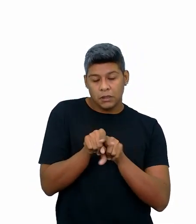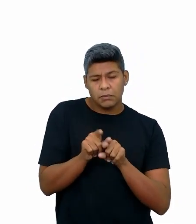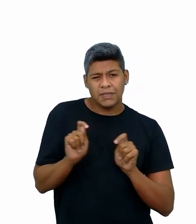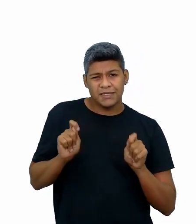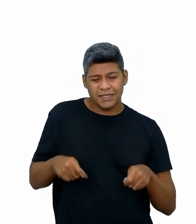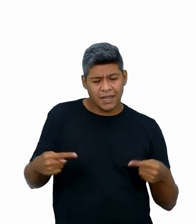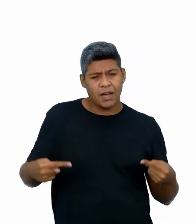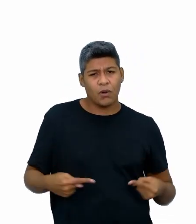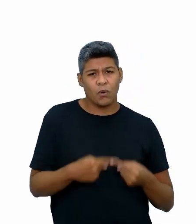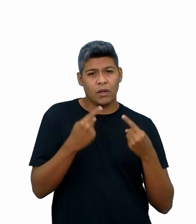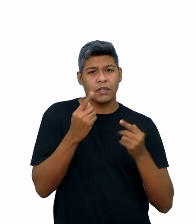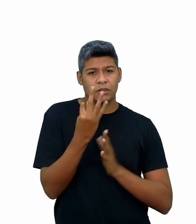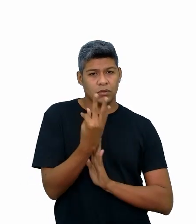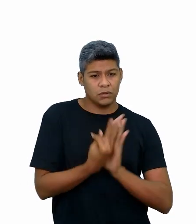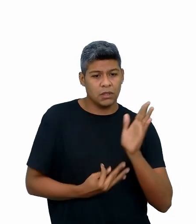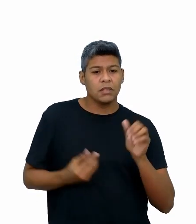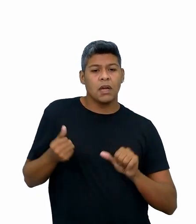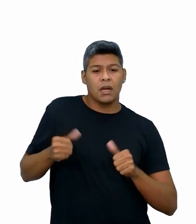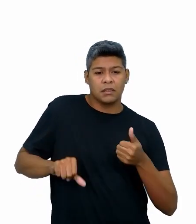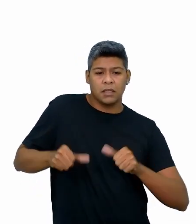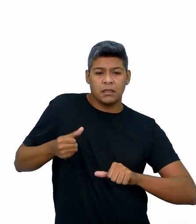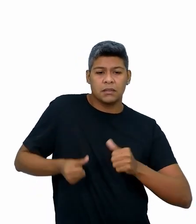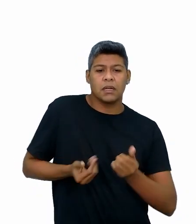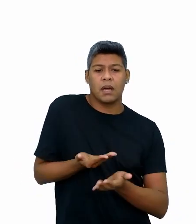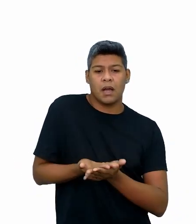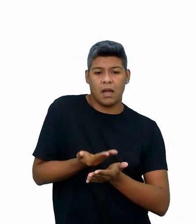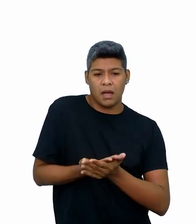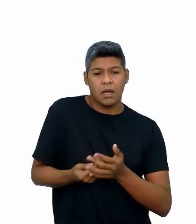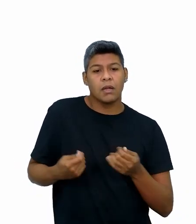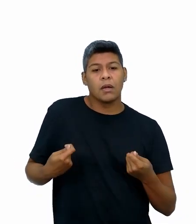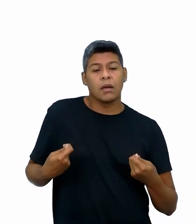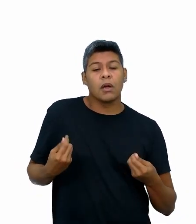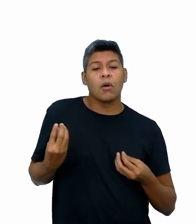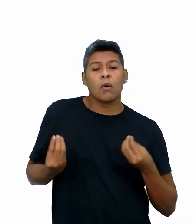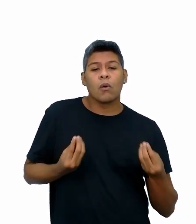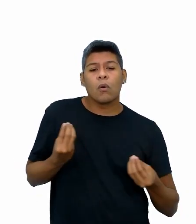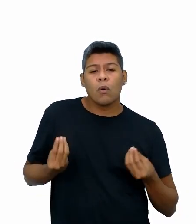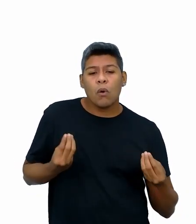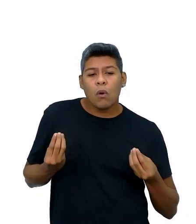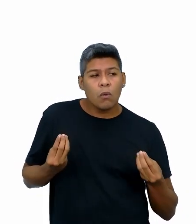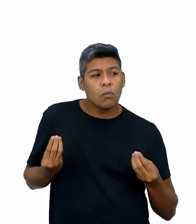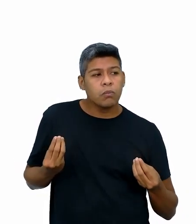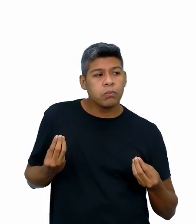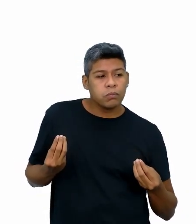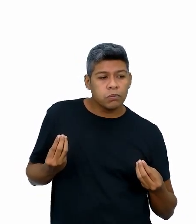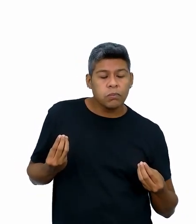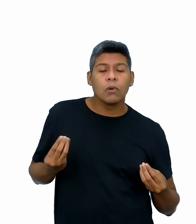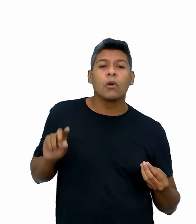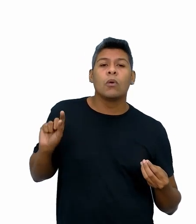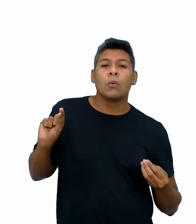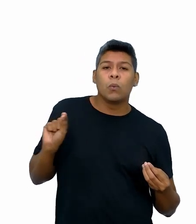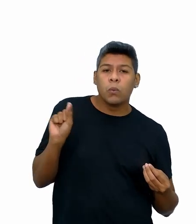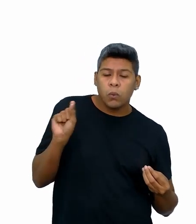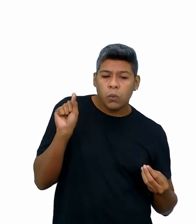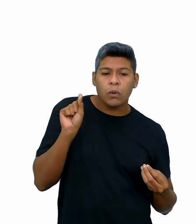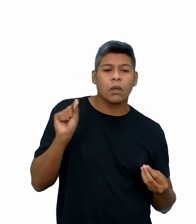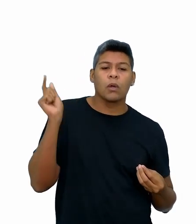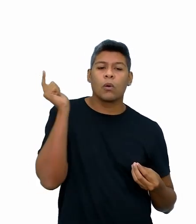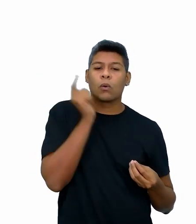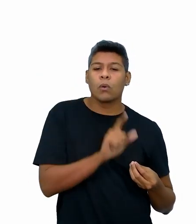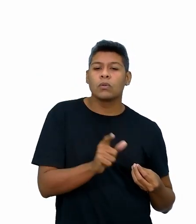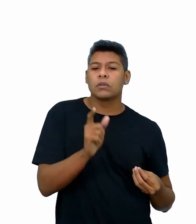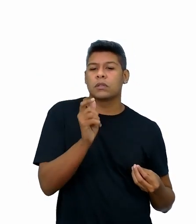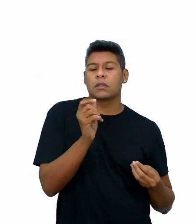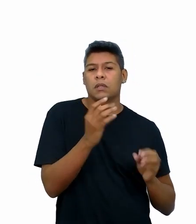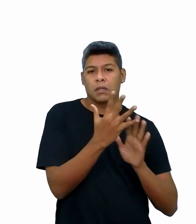coerência ao texto. Para analisar essas aulas, iremos. Como que a gente vai, então, focar nessas duas aulas que a gente trouxe aqui como exemplo